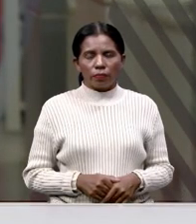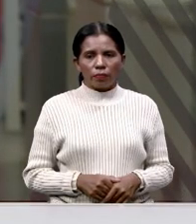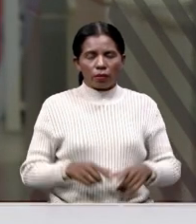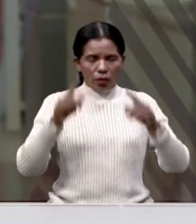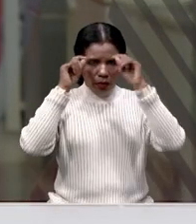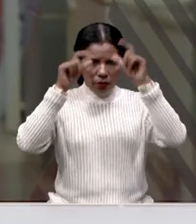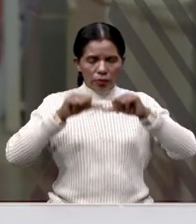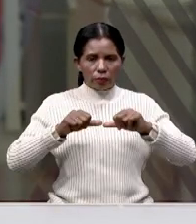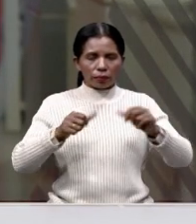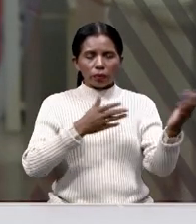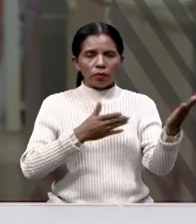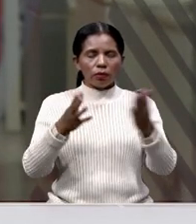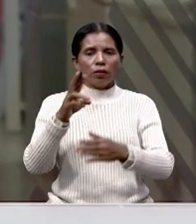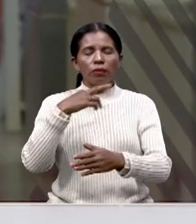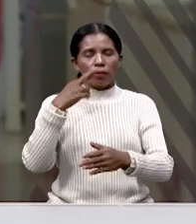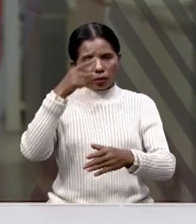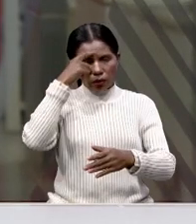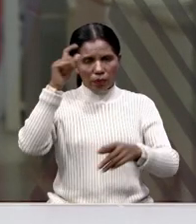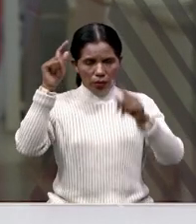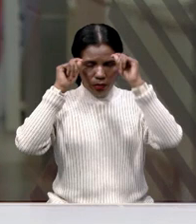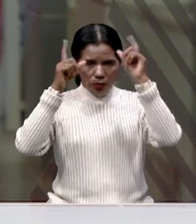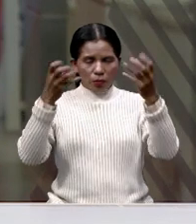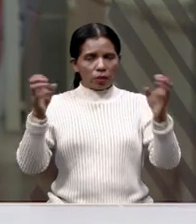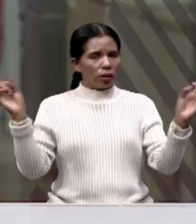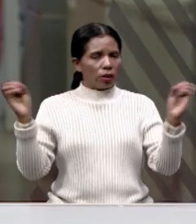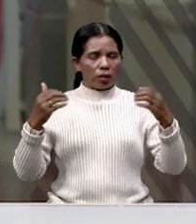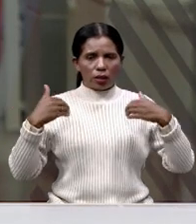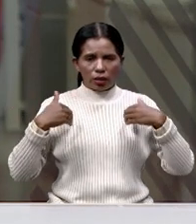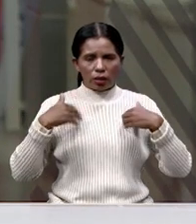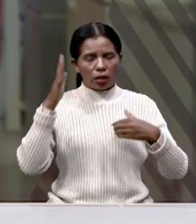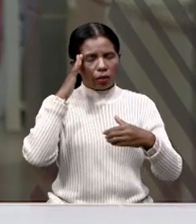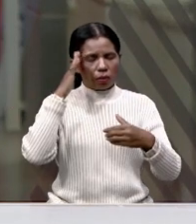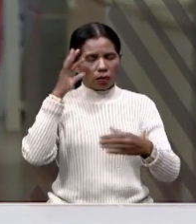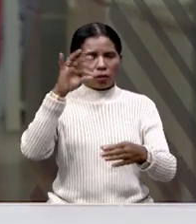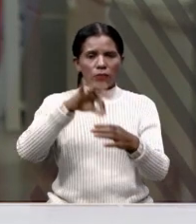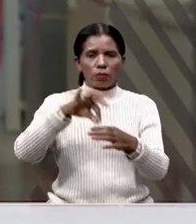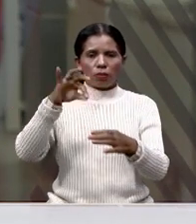Timor-Leste continua em porta-voz, tamba Timor-Wambara, que leia a iniciativa do Halo Produção.